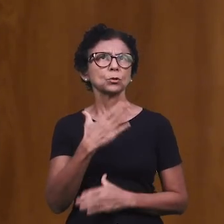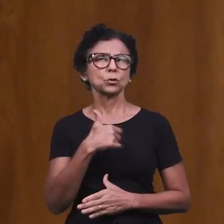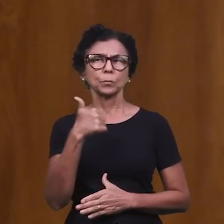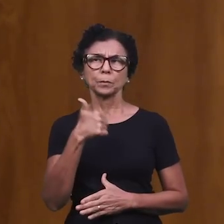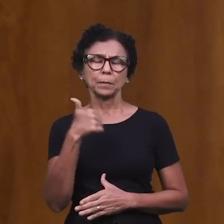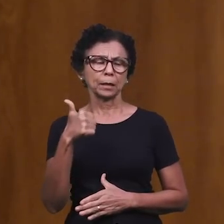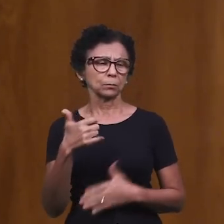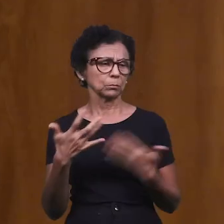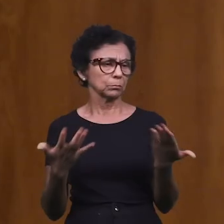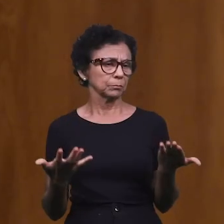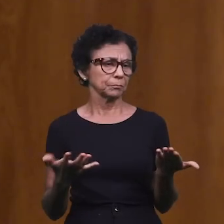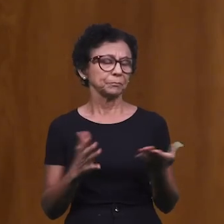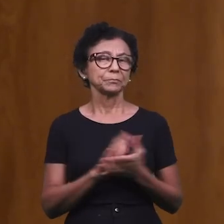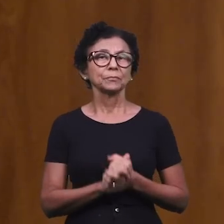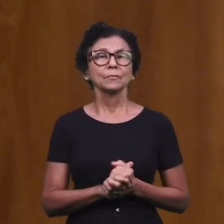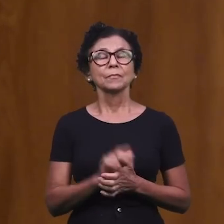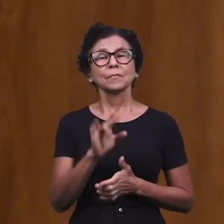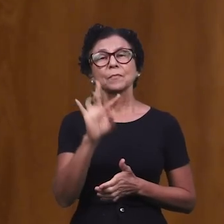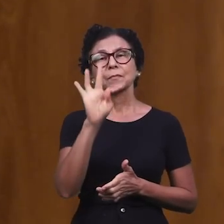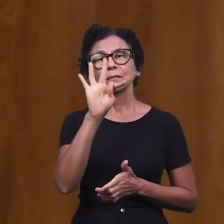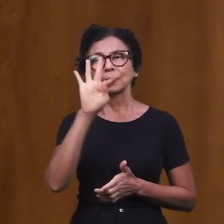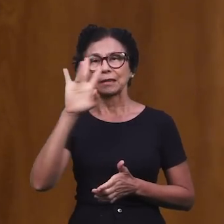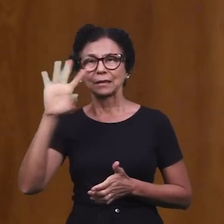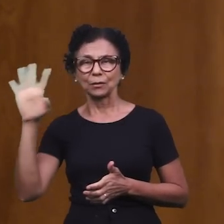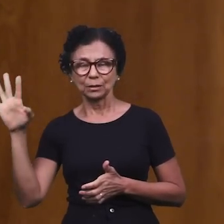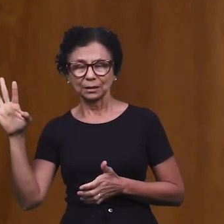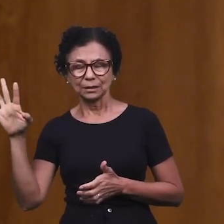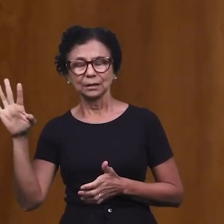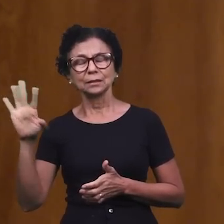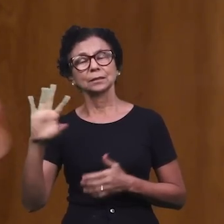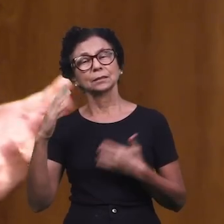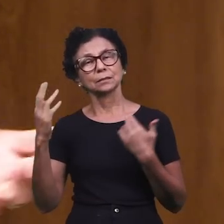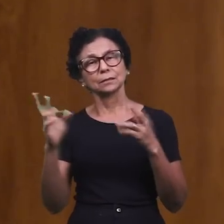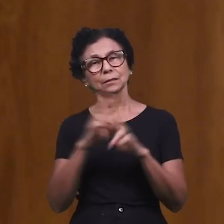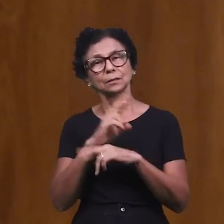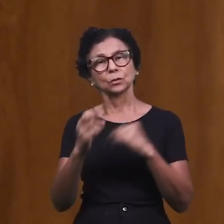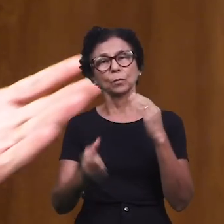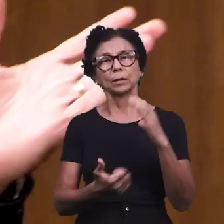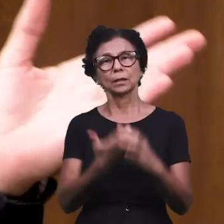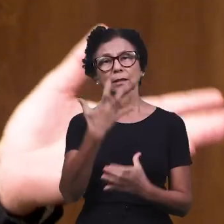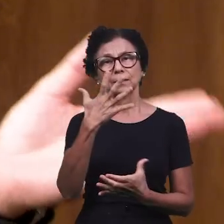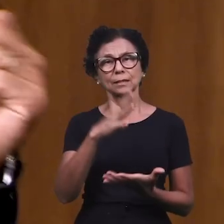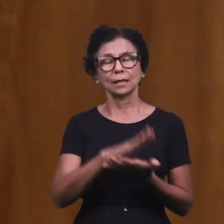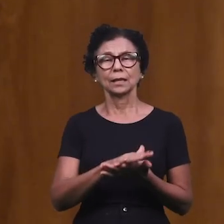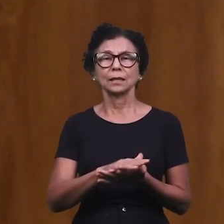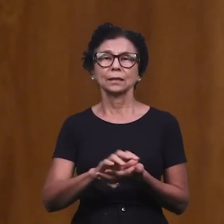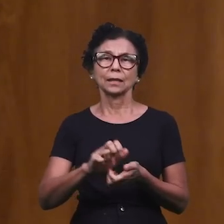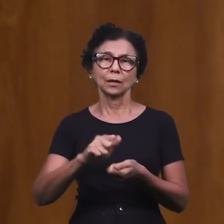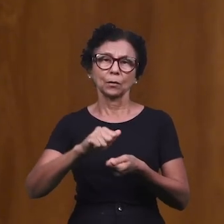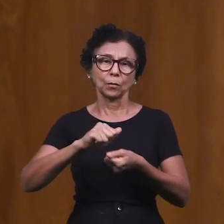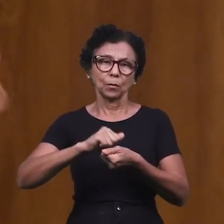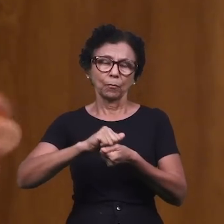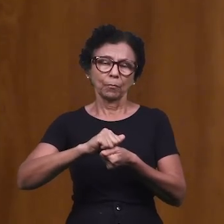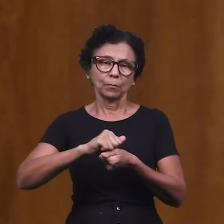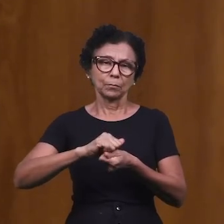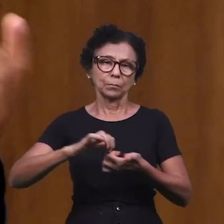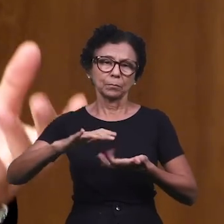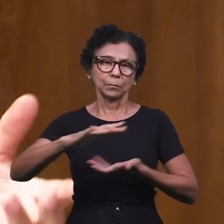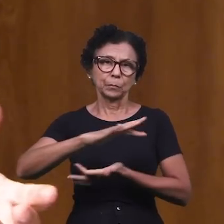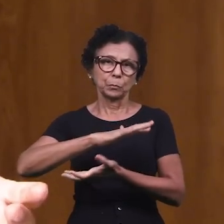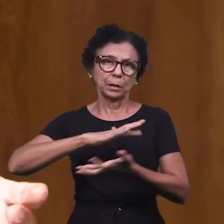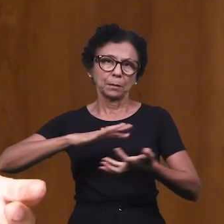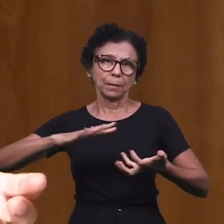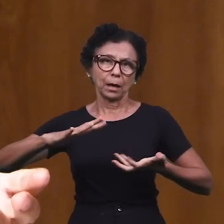ela tenta explicar por várias teorias. Uma dessas teorias, que a gente falou da criação, é o Big Bang. O Big Bang é essa